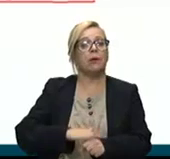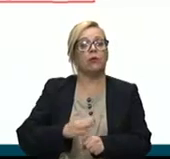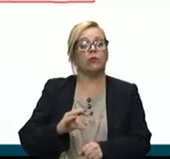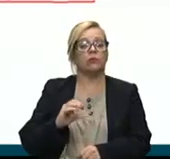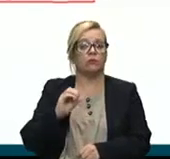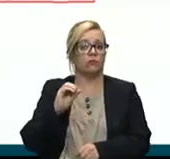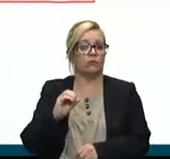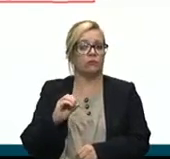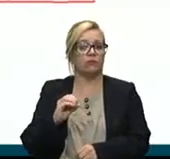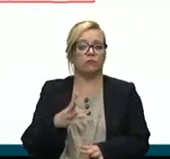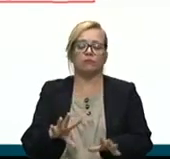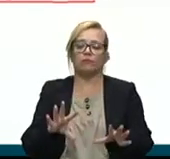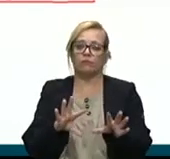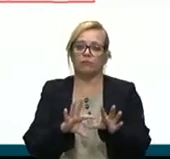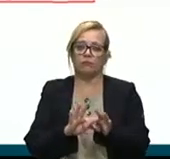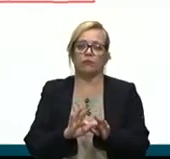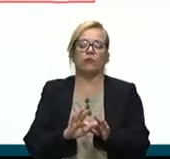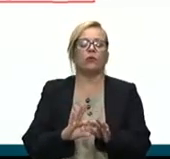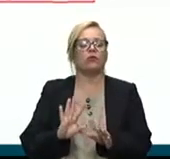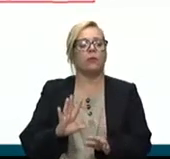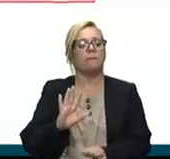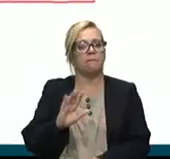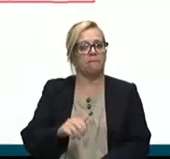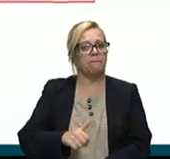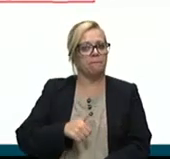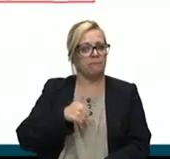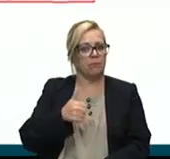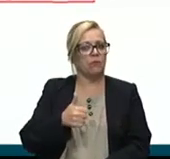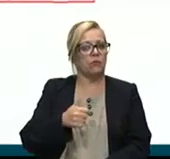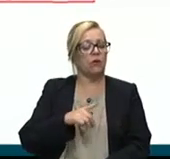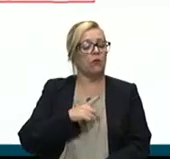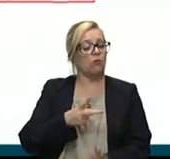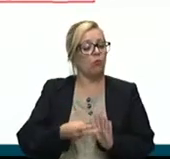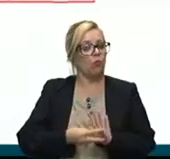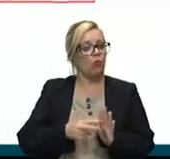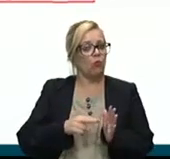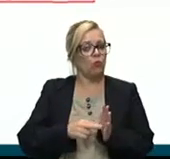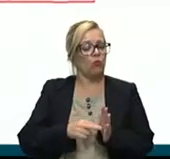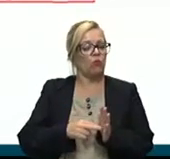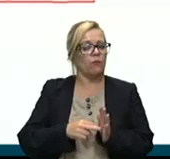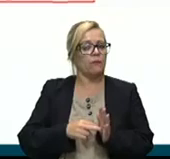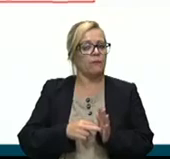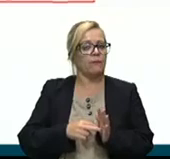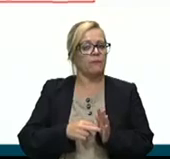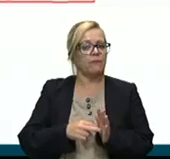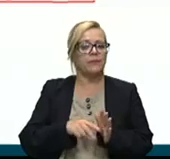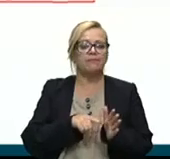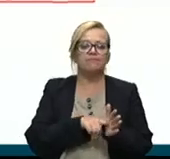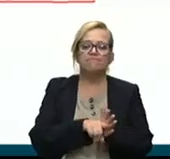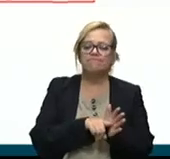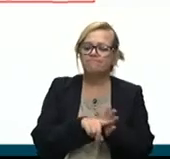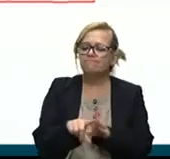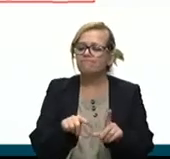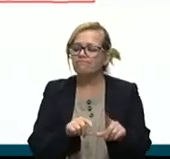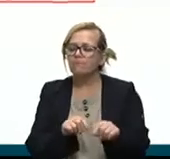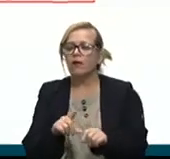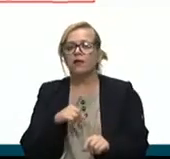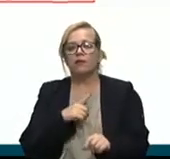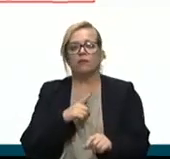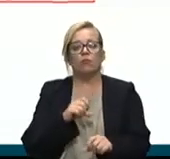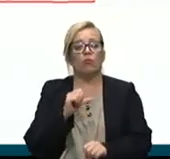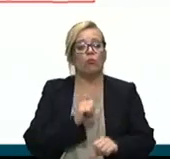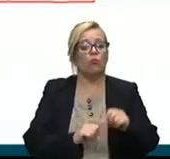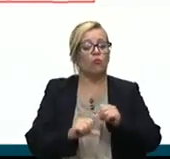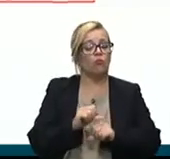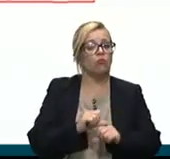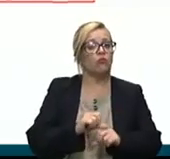zero. Correlação positiva significante. Lembrando que a hipótese alternativa precisa sempre contrariar a